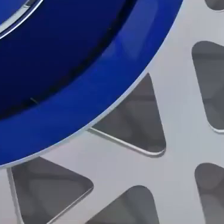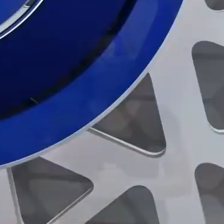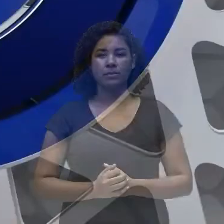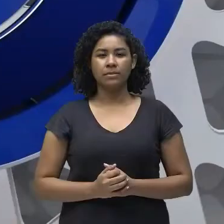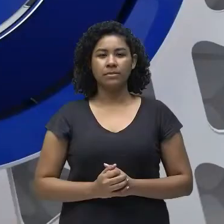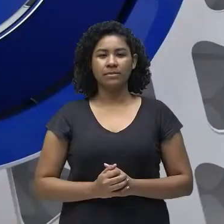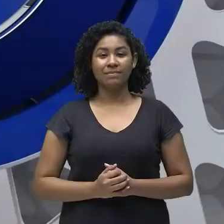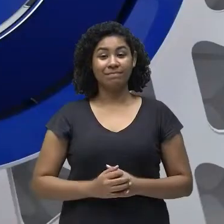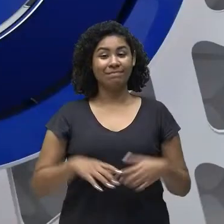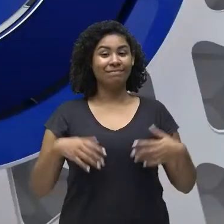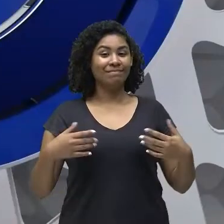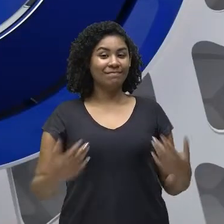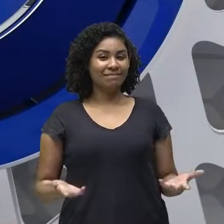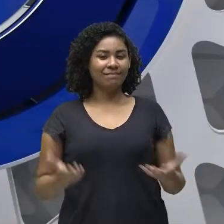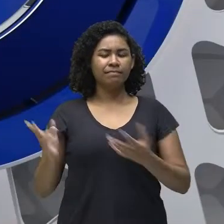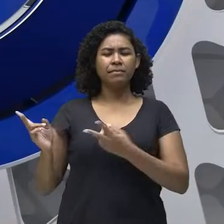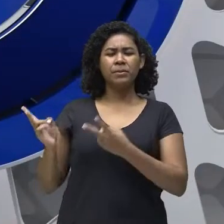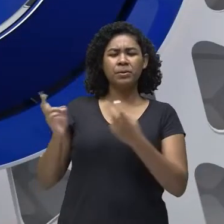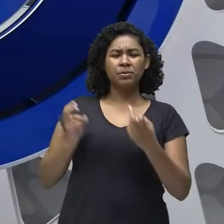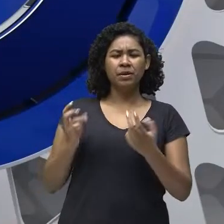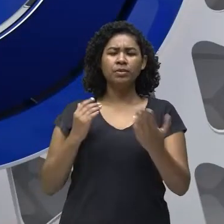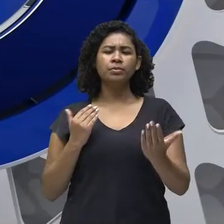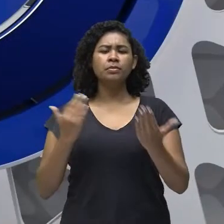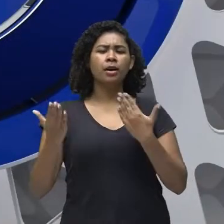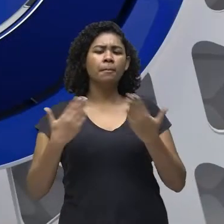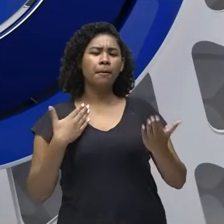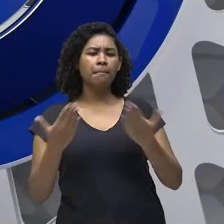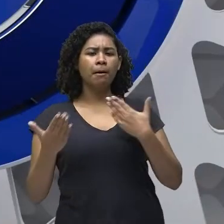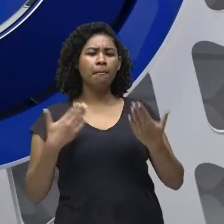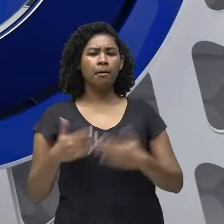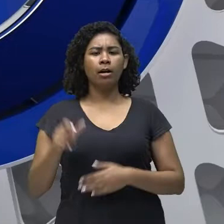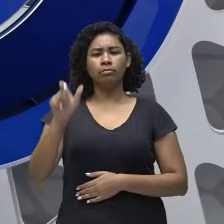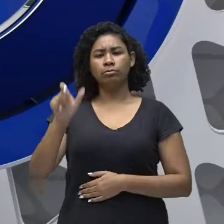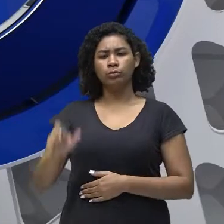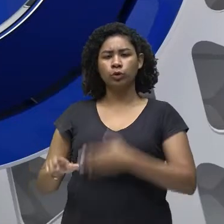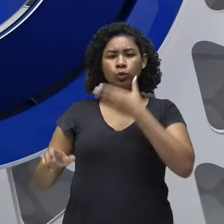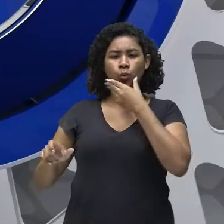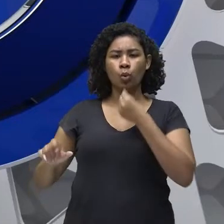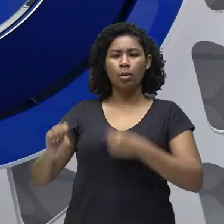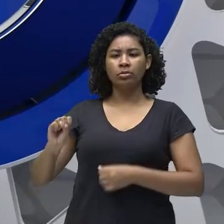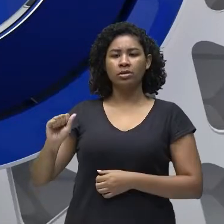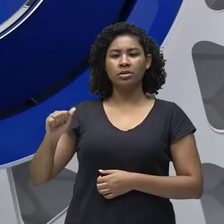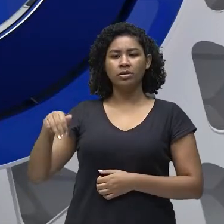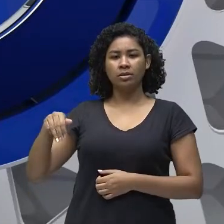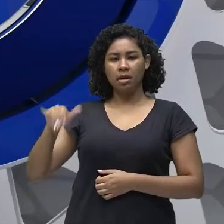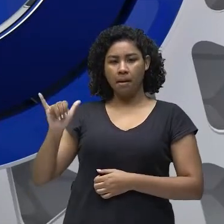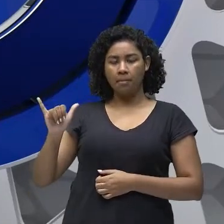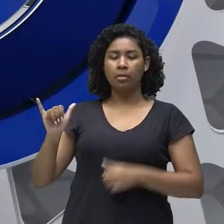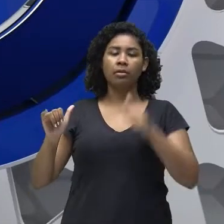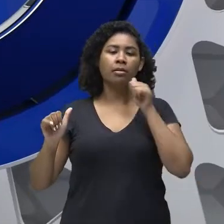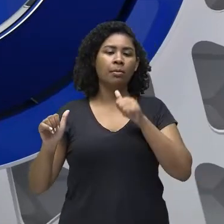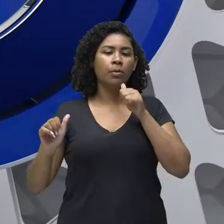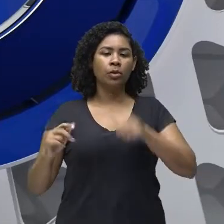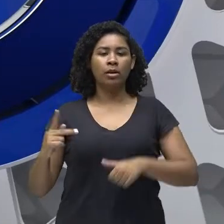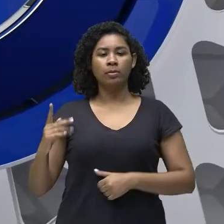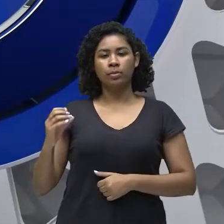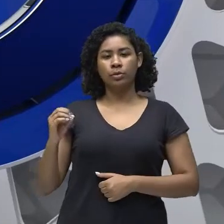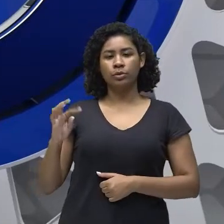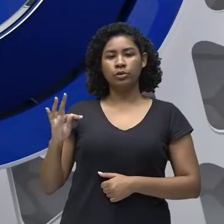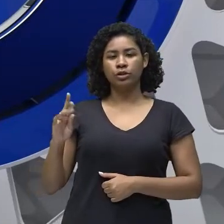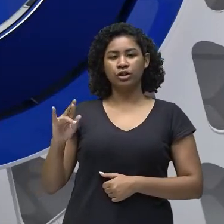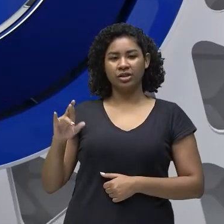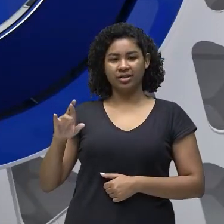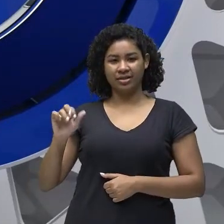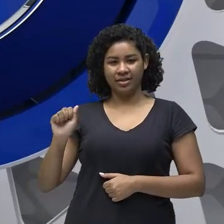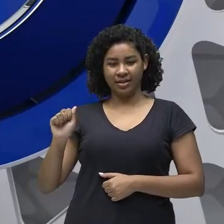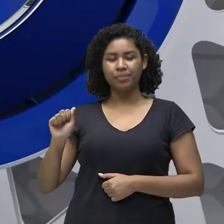Bem, então vocês acompanharam o pequeno diálogo aí entre o personagem Sammy e a Potira. Eles estavam fazendo algumas atividades, eu espero